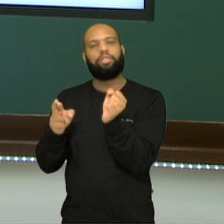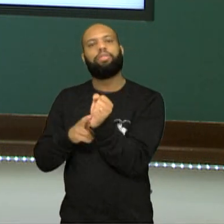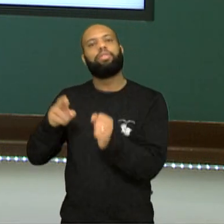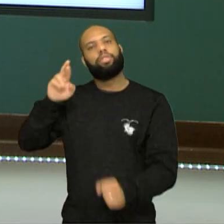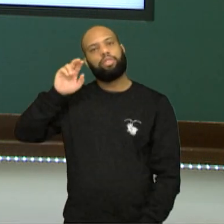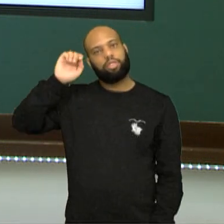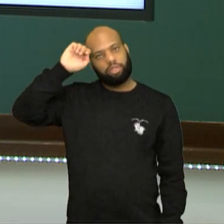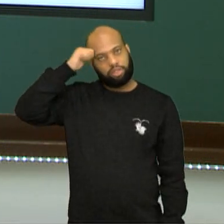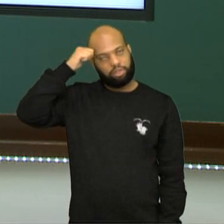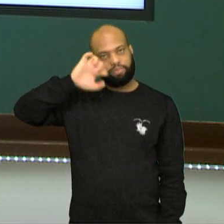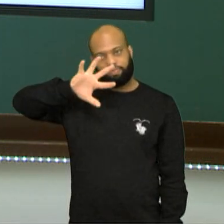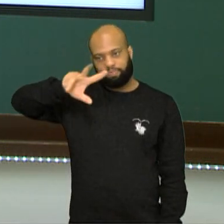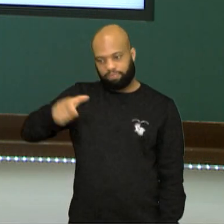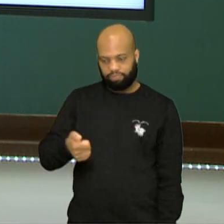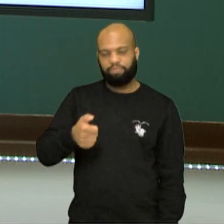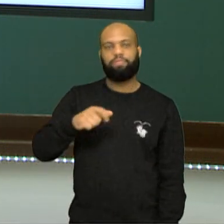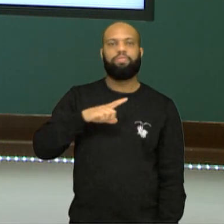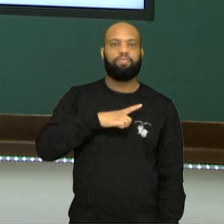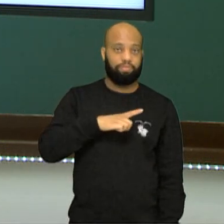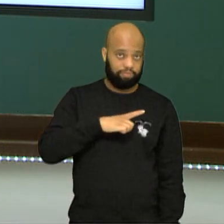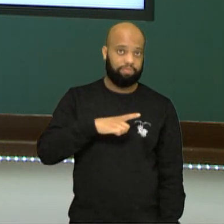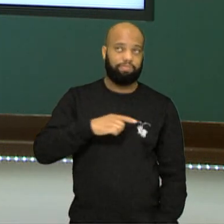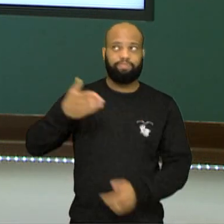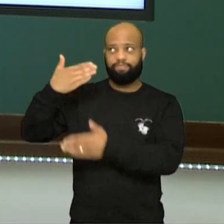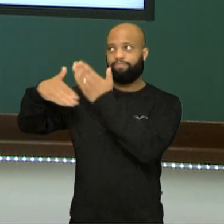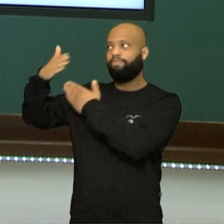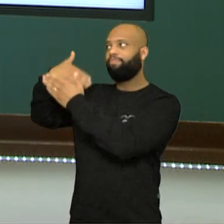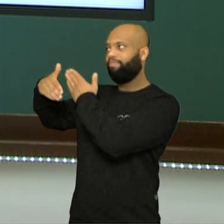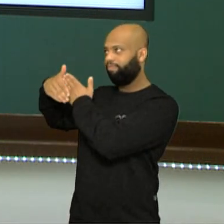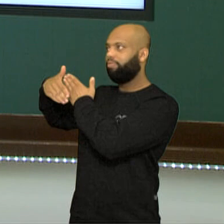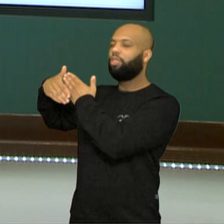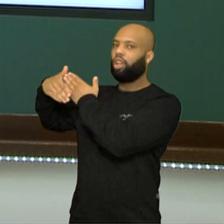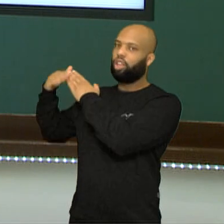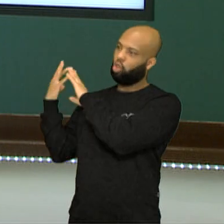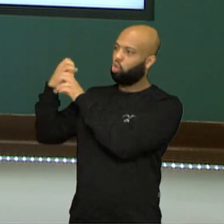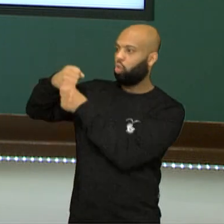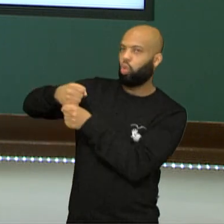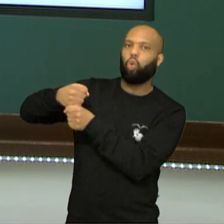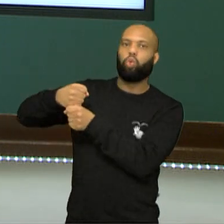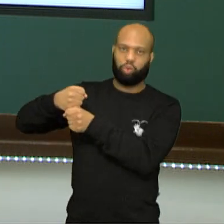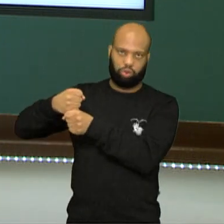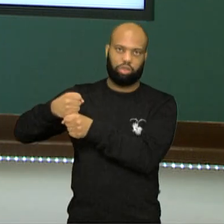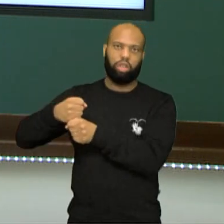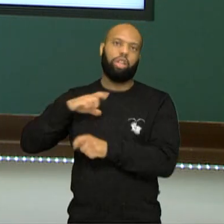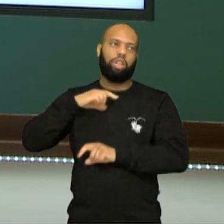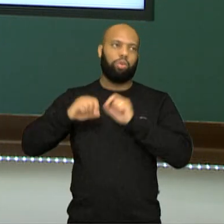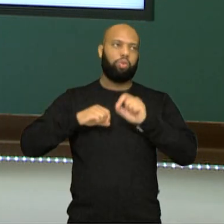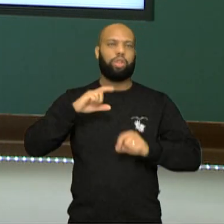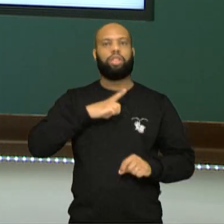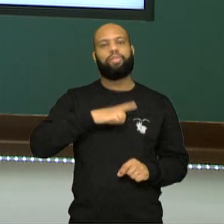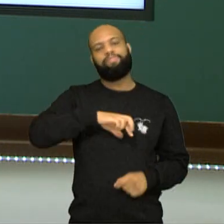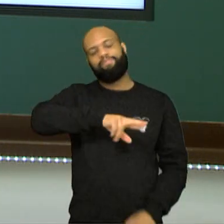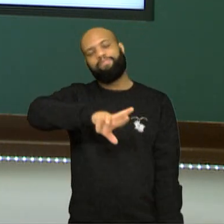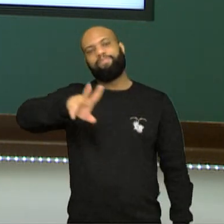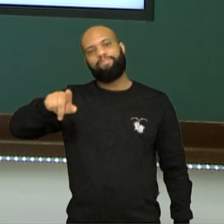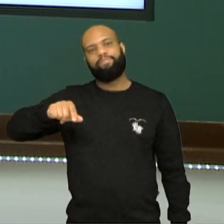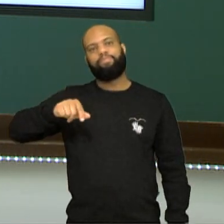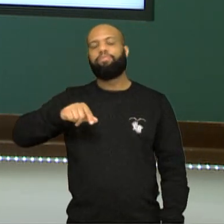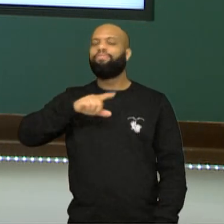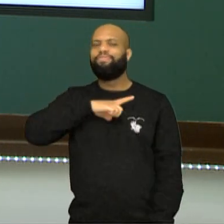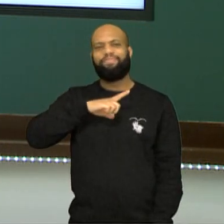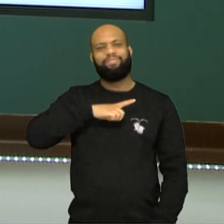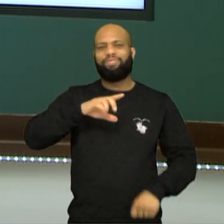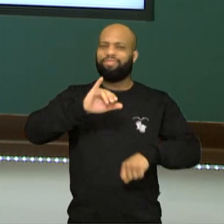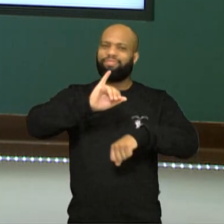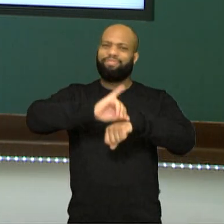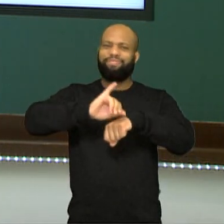ela vem, né, das origens da religiosidade, que trabalha os atabaques, os